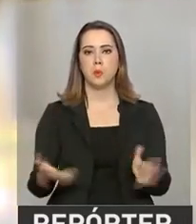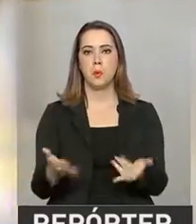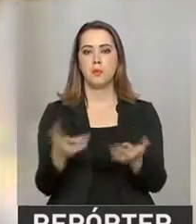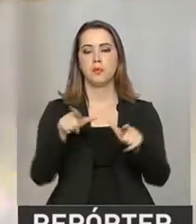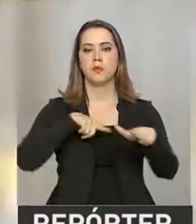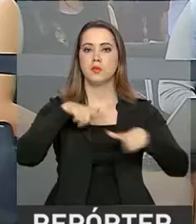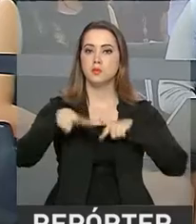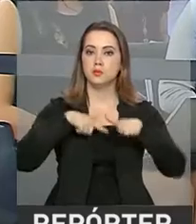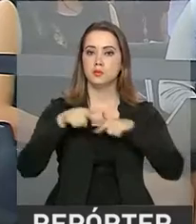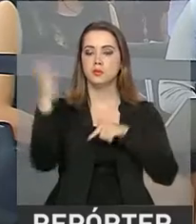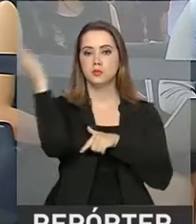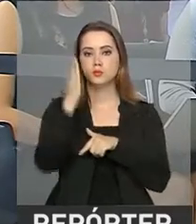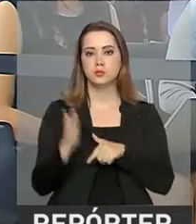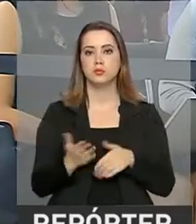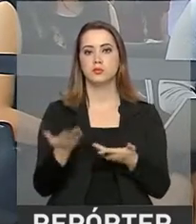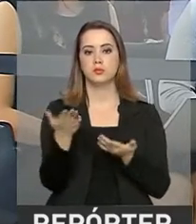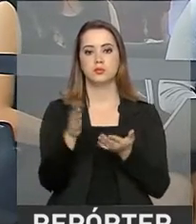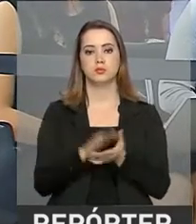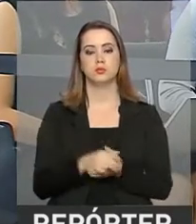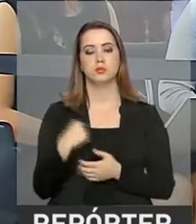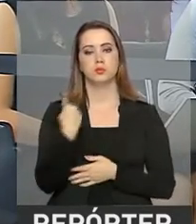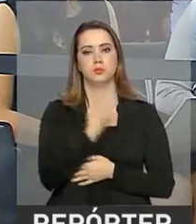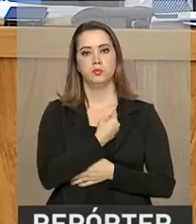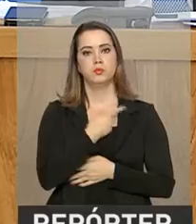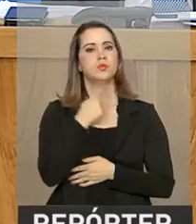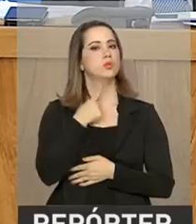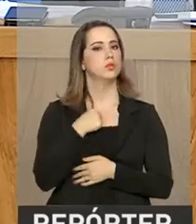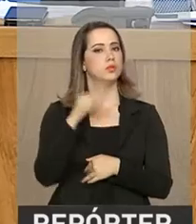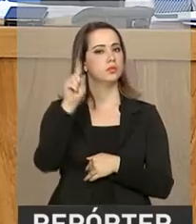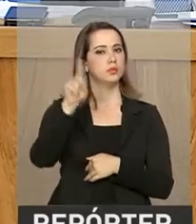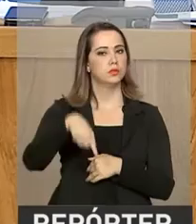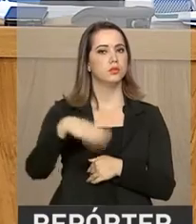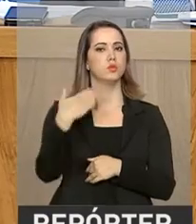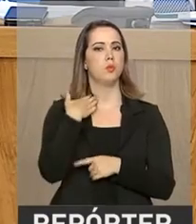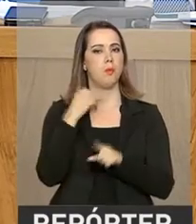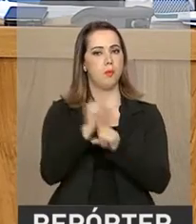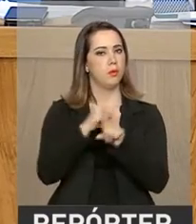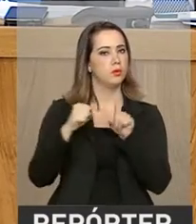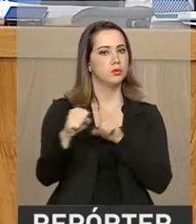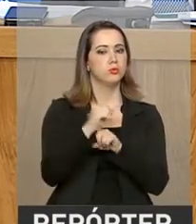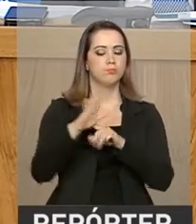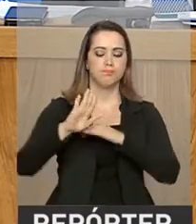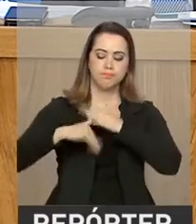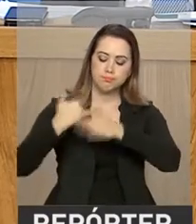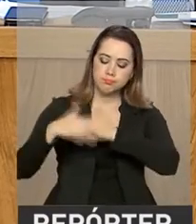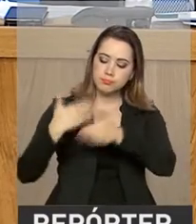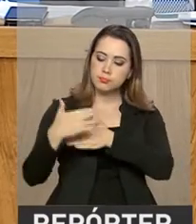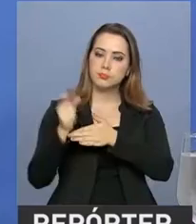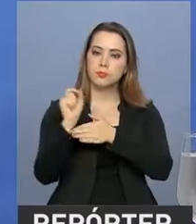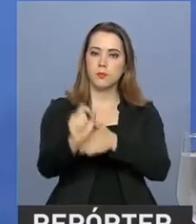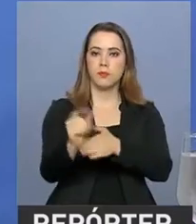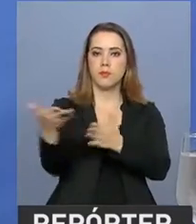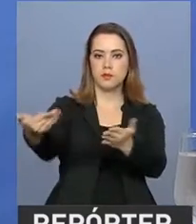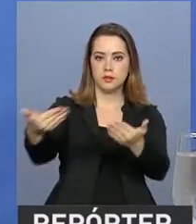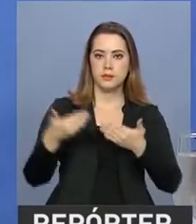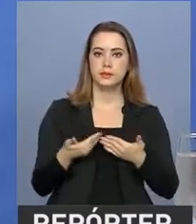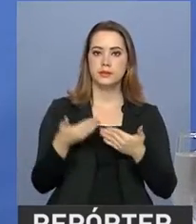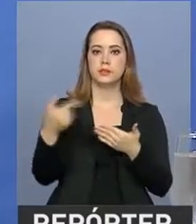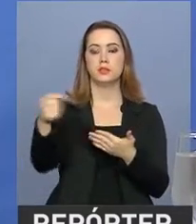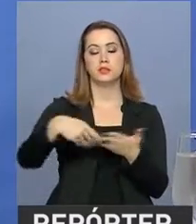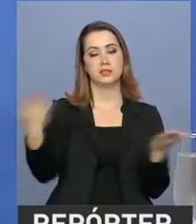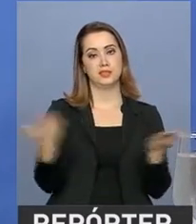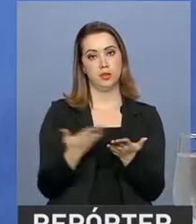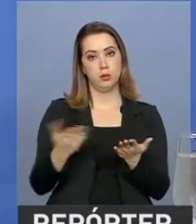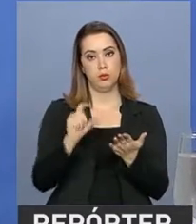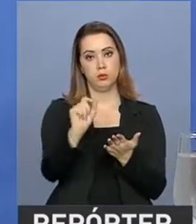emprego no país. A nossa intenção, óbvio, sendo um banco social e de desenvolvimento, foi tentar trazer, nesse momento